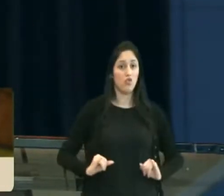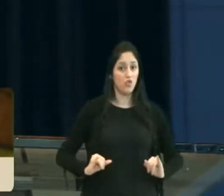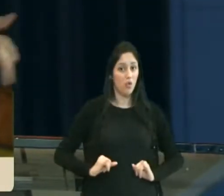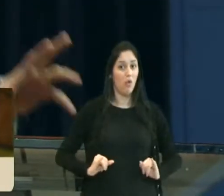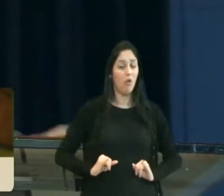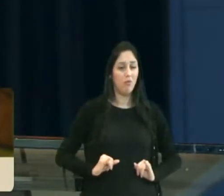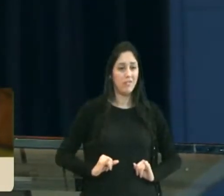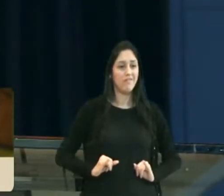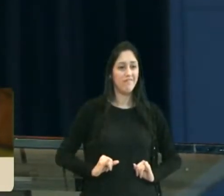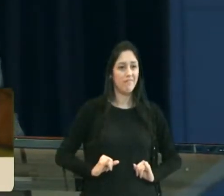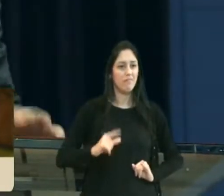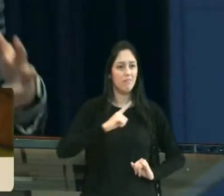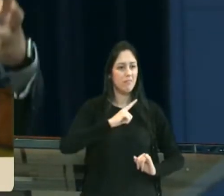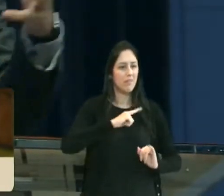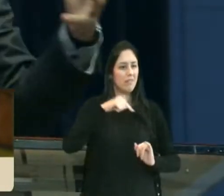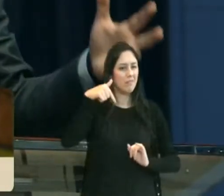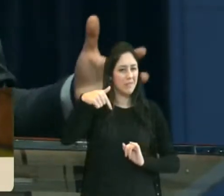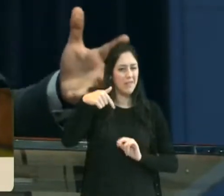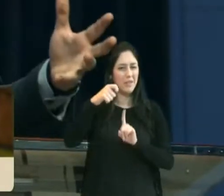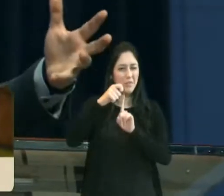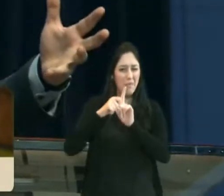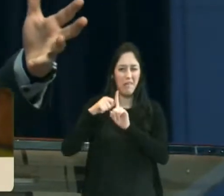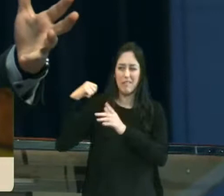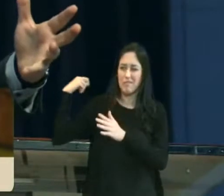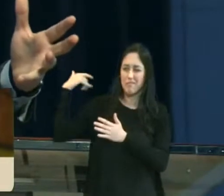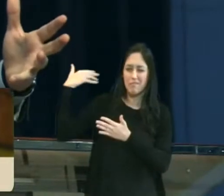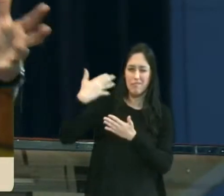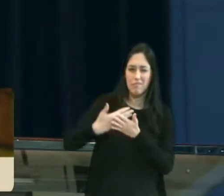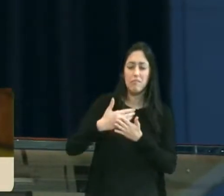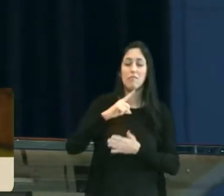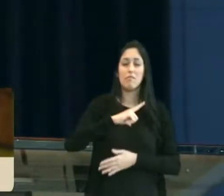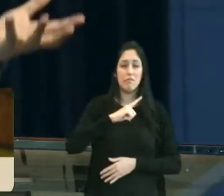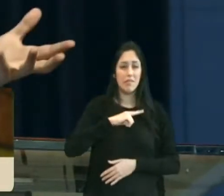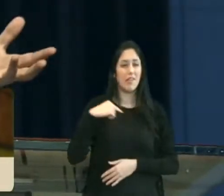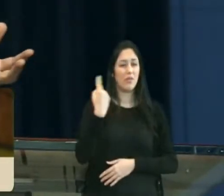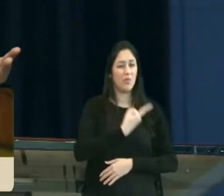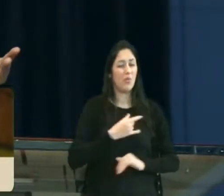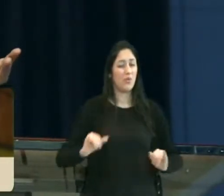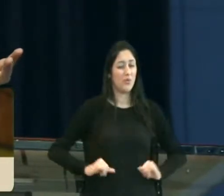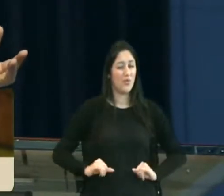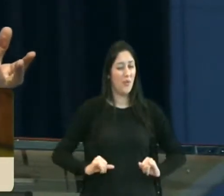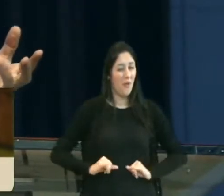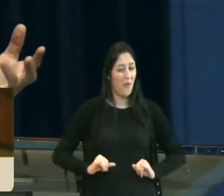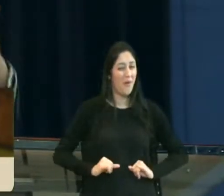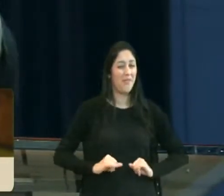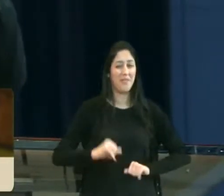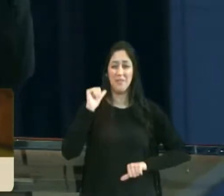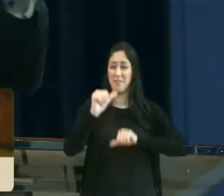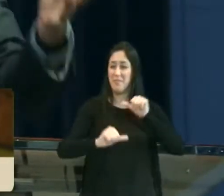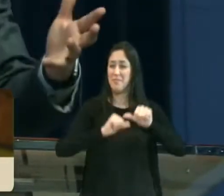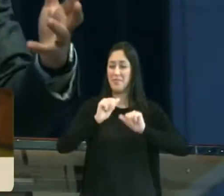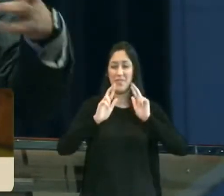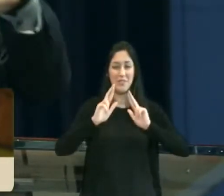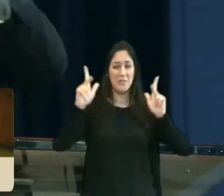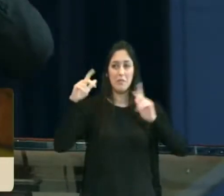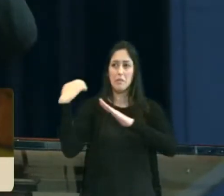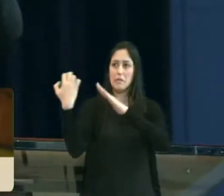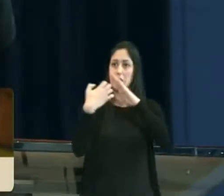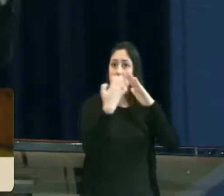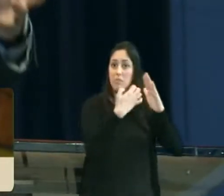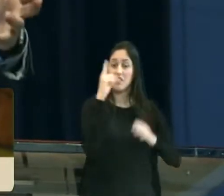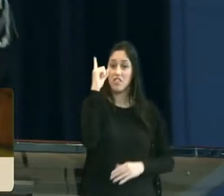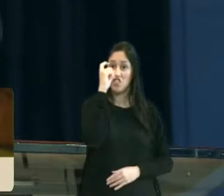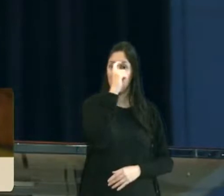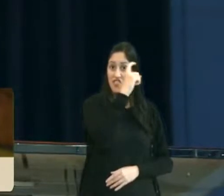Tempos difíceis. 7 meses que tudo mudou. Empresas pararam,